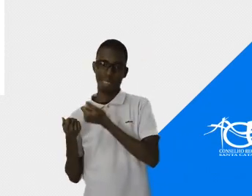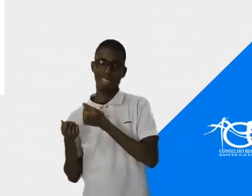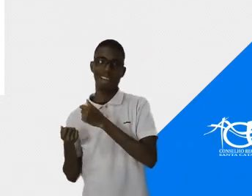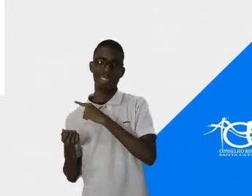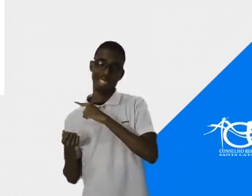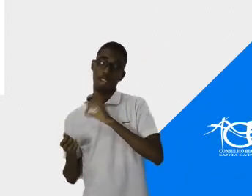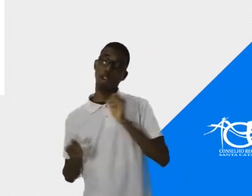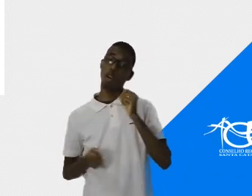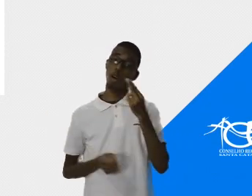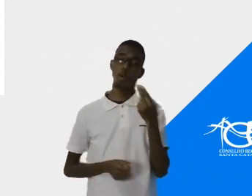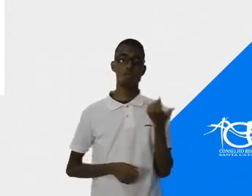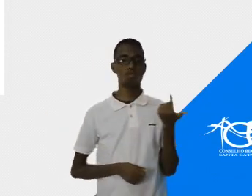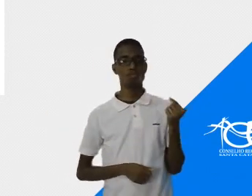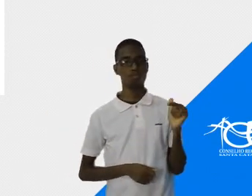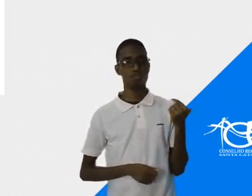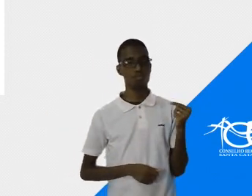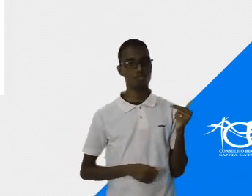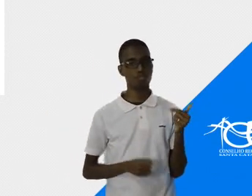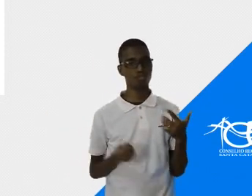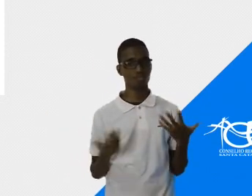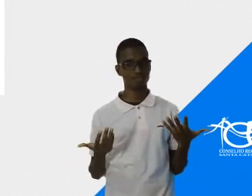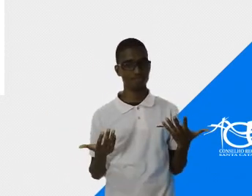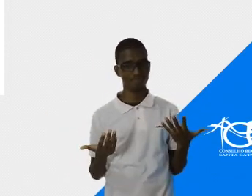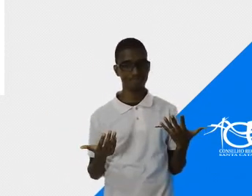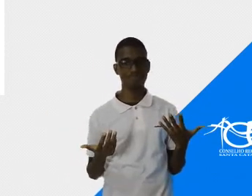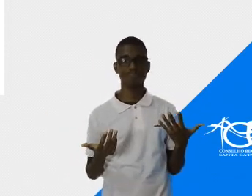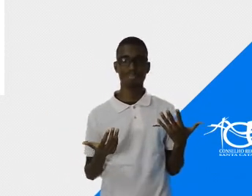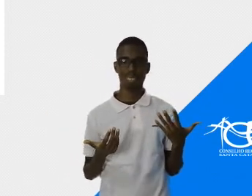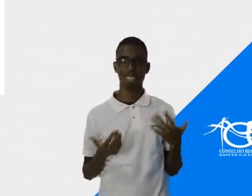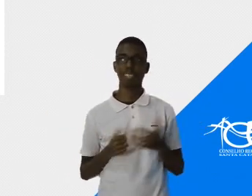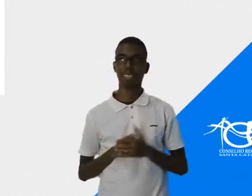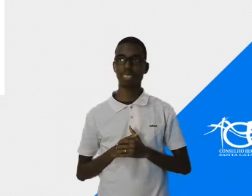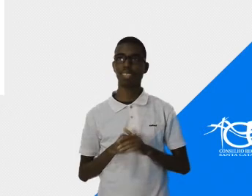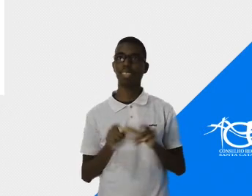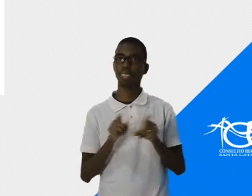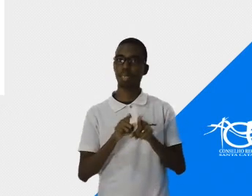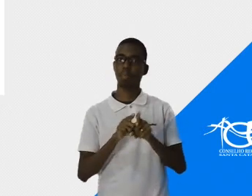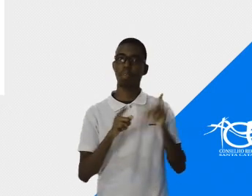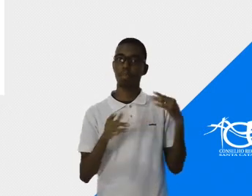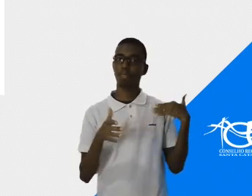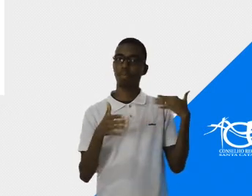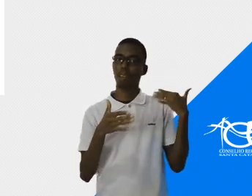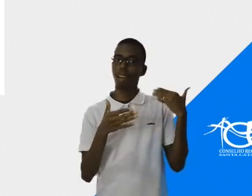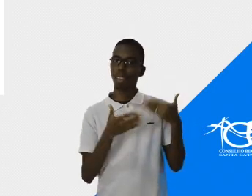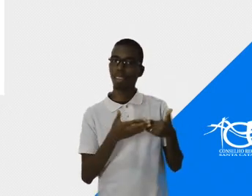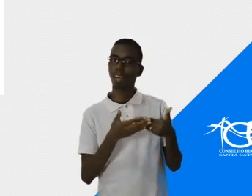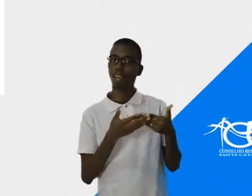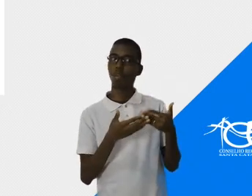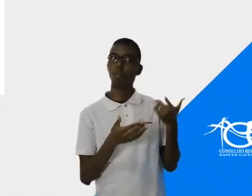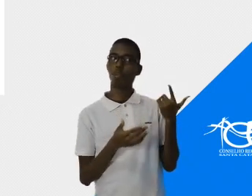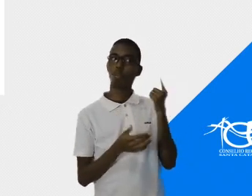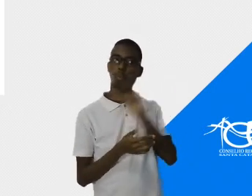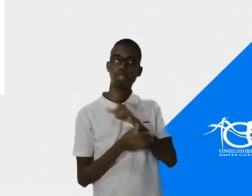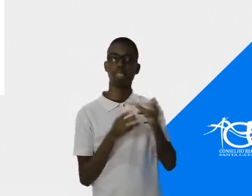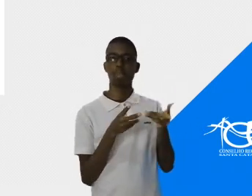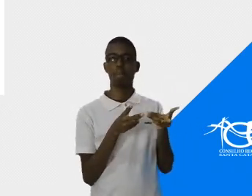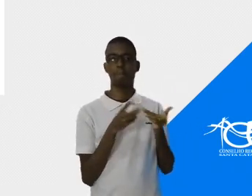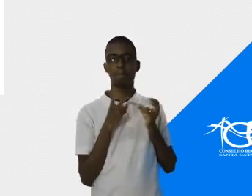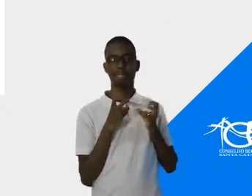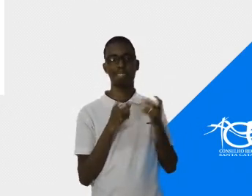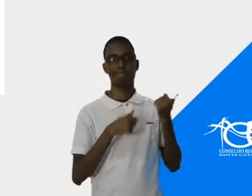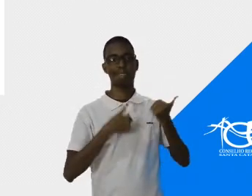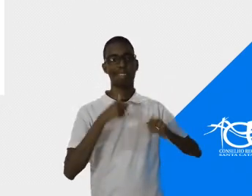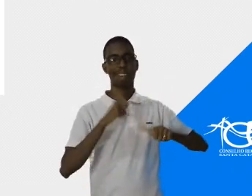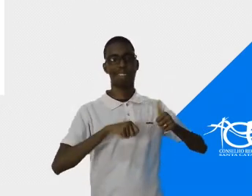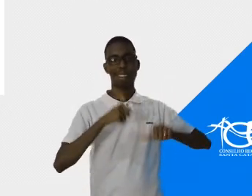somente temporariamente, mas até de forma definitiva, pelo menos até o momento que você consegue produzir essa avaliação. E o mais